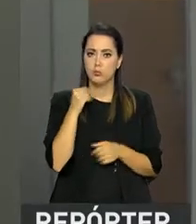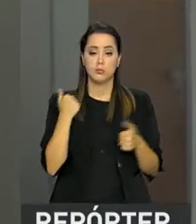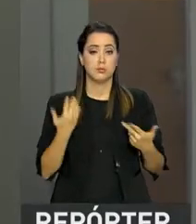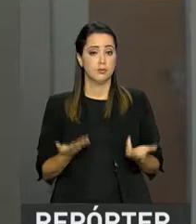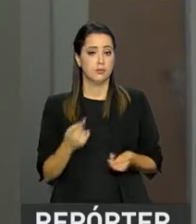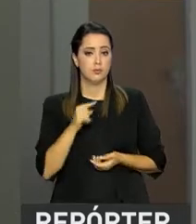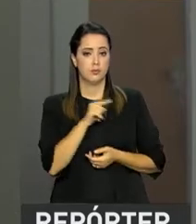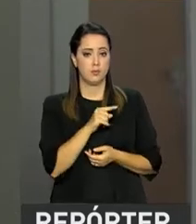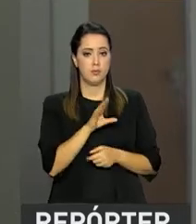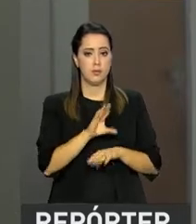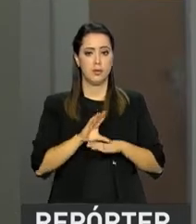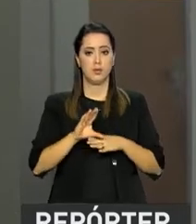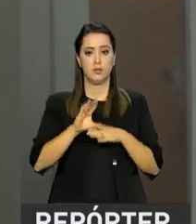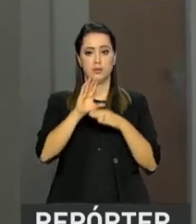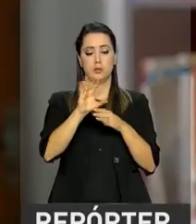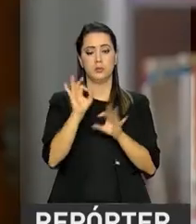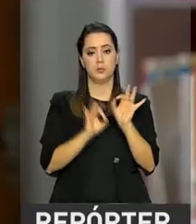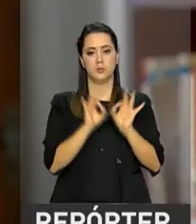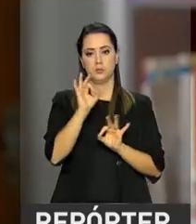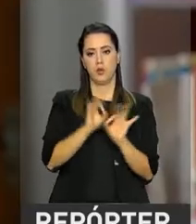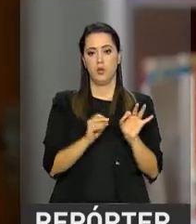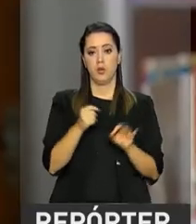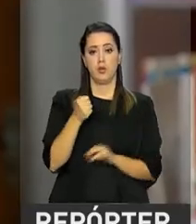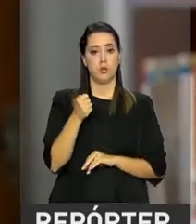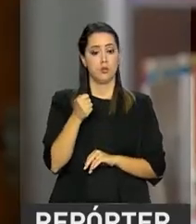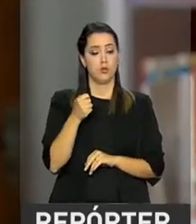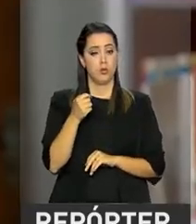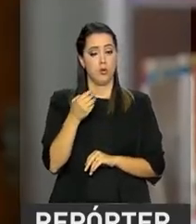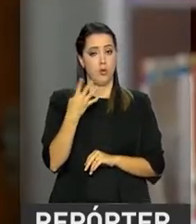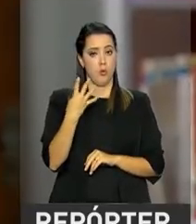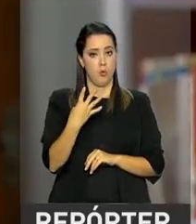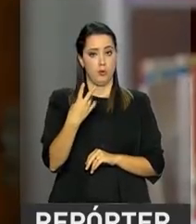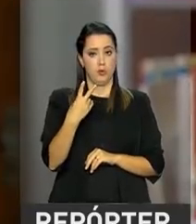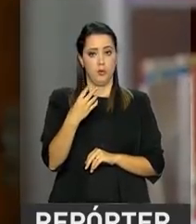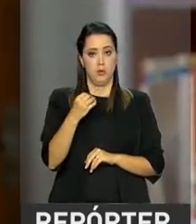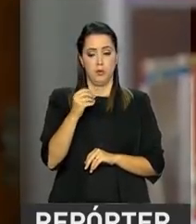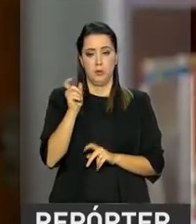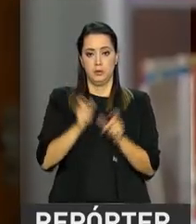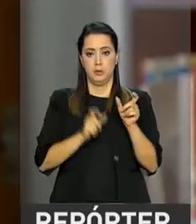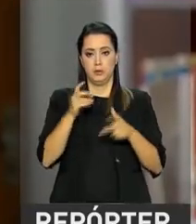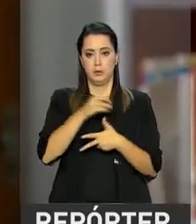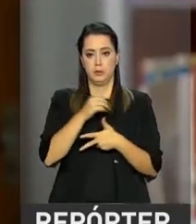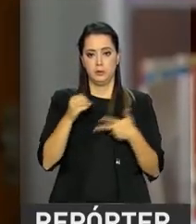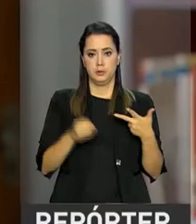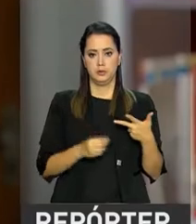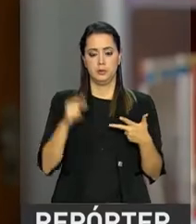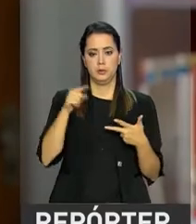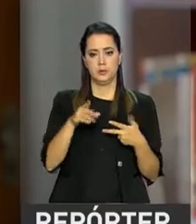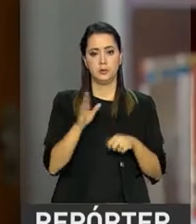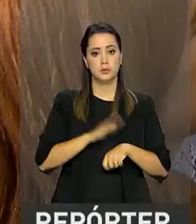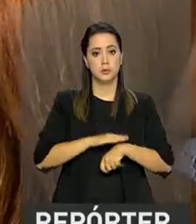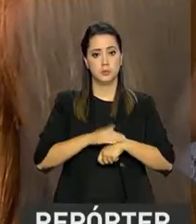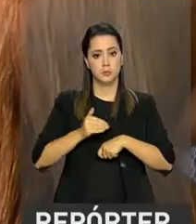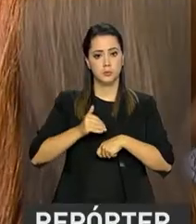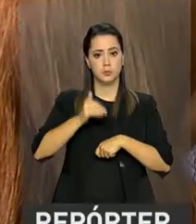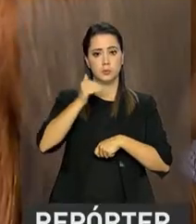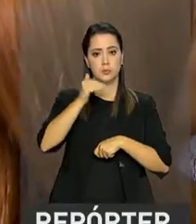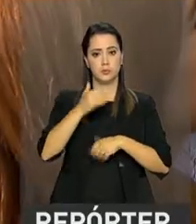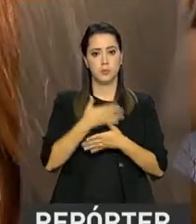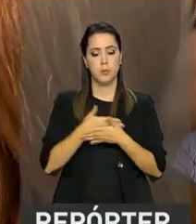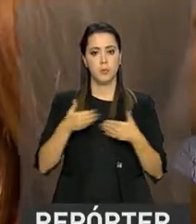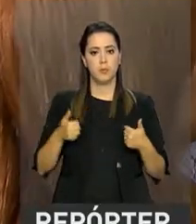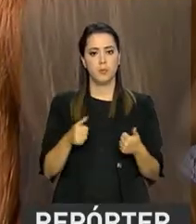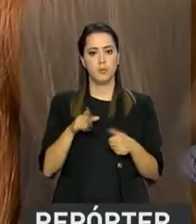preparatório deste colégio onde quatro mil e duzentos alunos vão fazer o enem este aumento de tempo vai